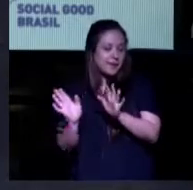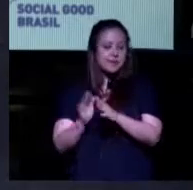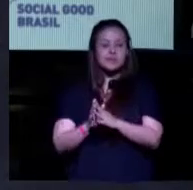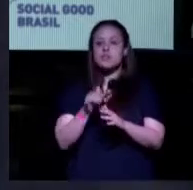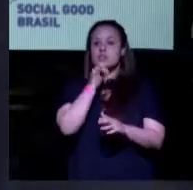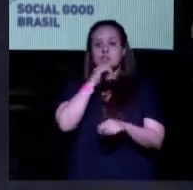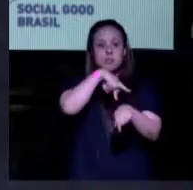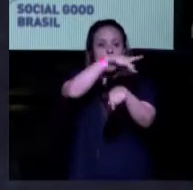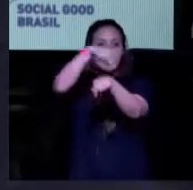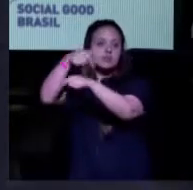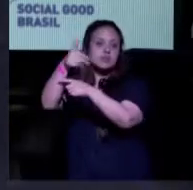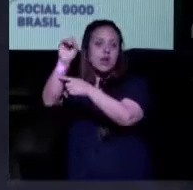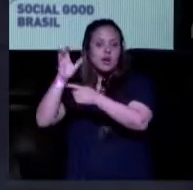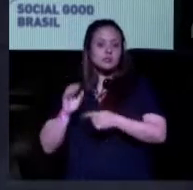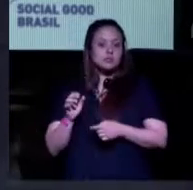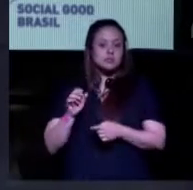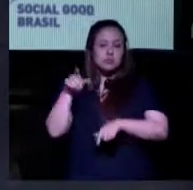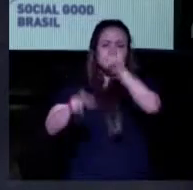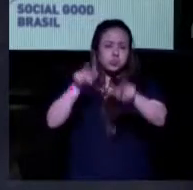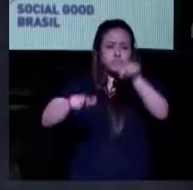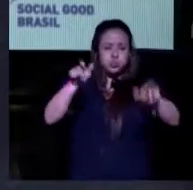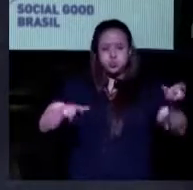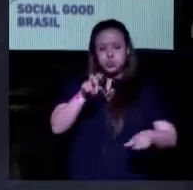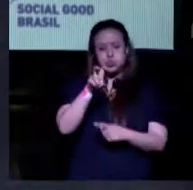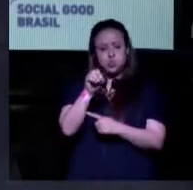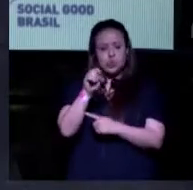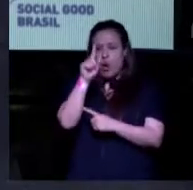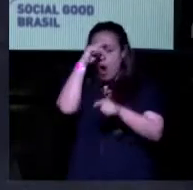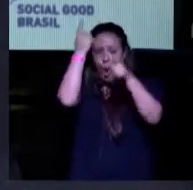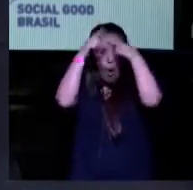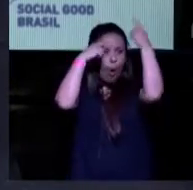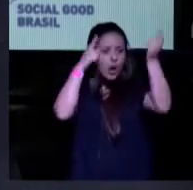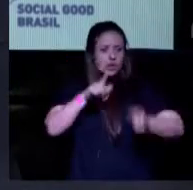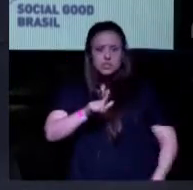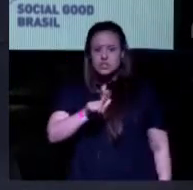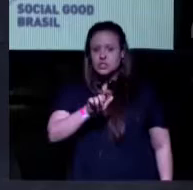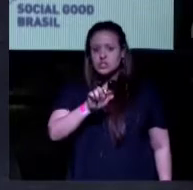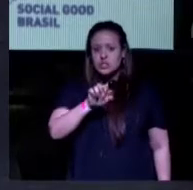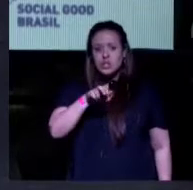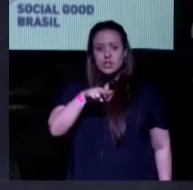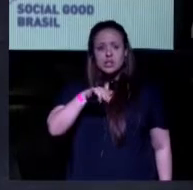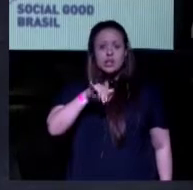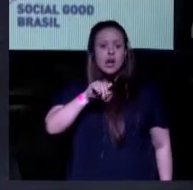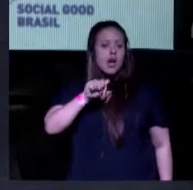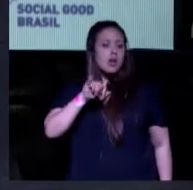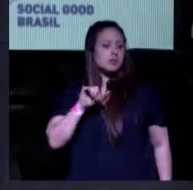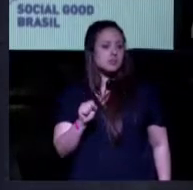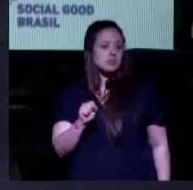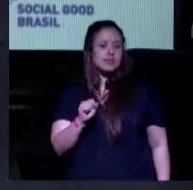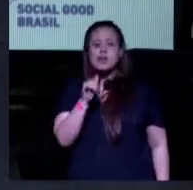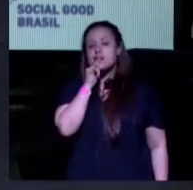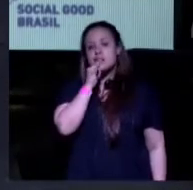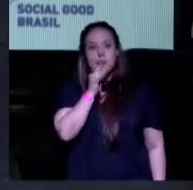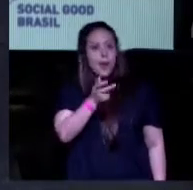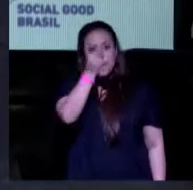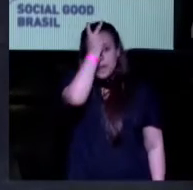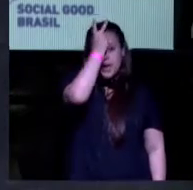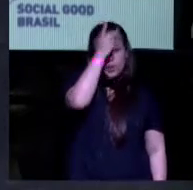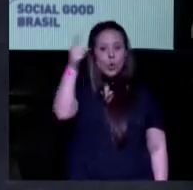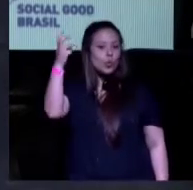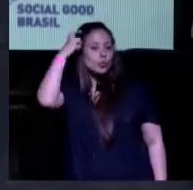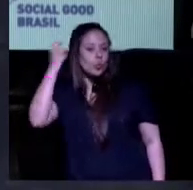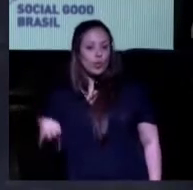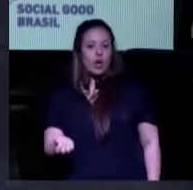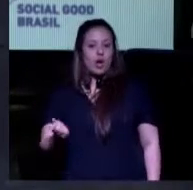50 pessoas geniais incríveis cada uma com a sua cultura no peru é uma cultura na colômbia uma outra cultura na argentina da cultura